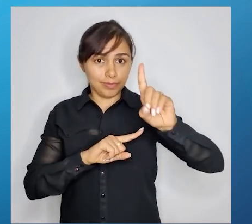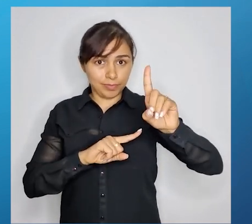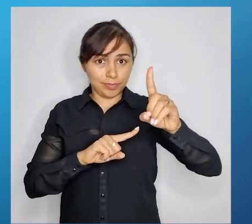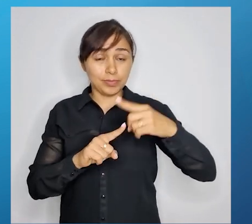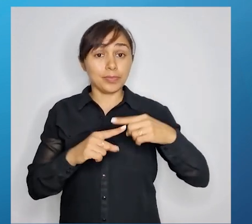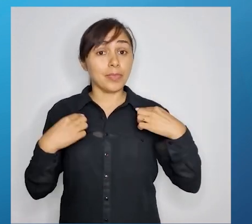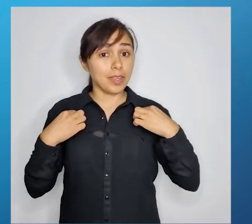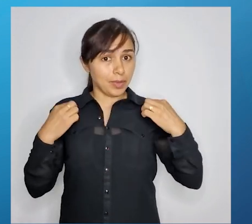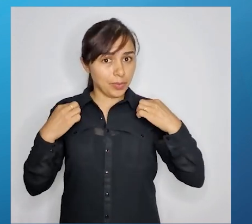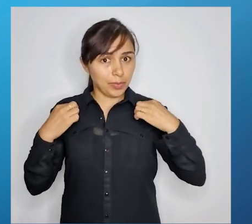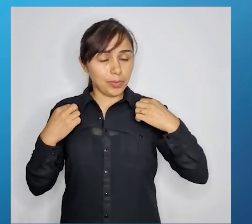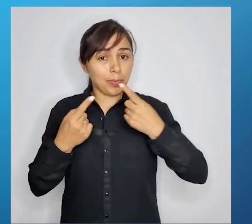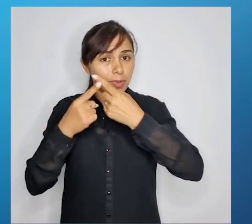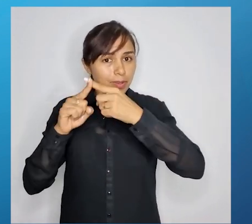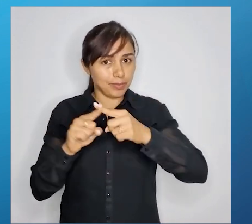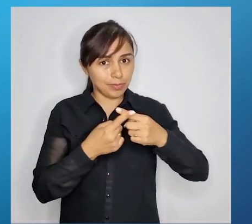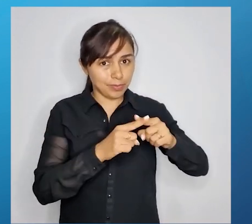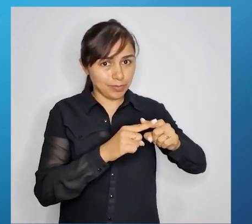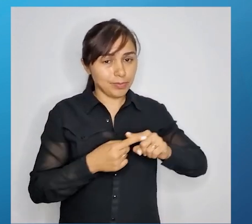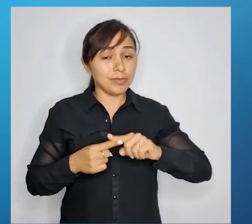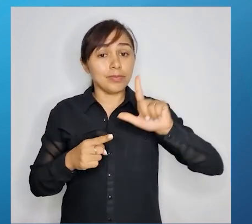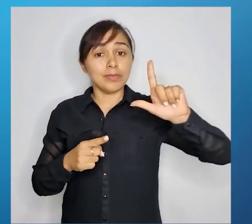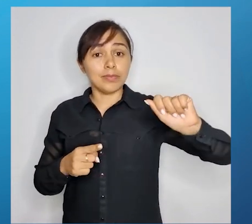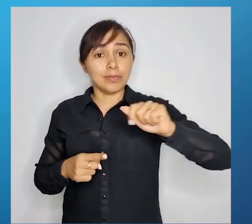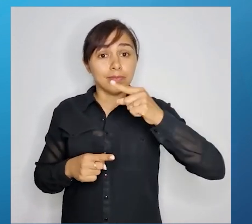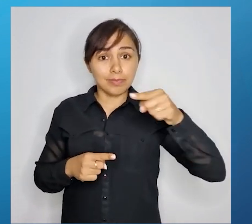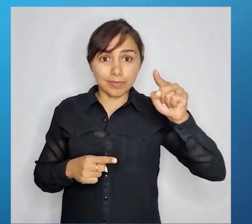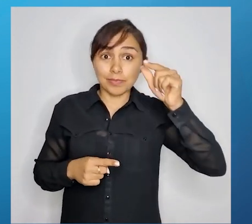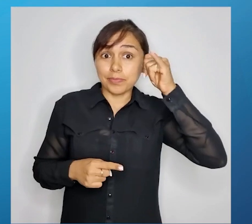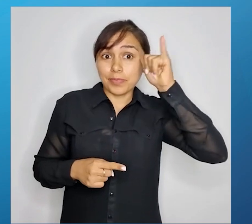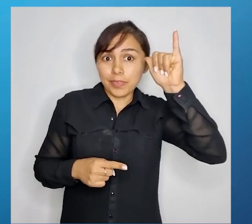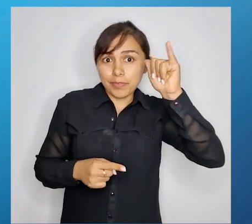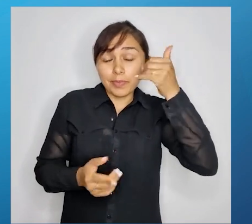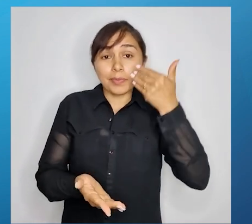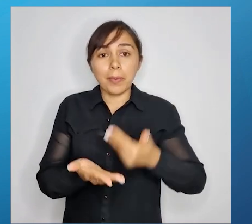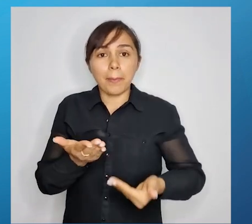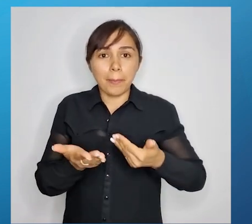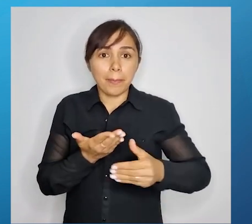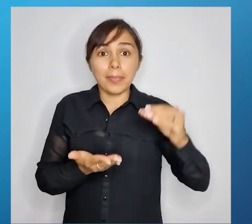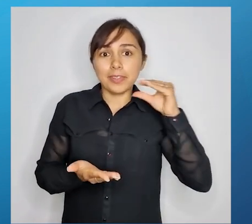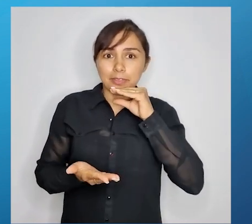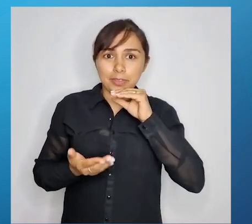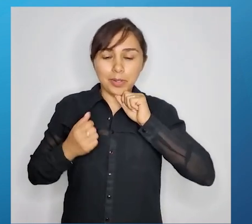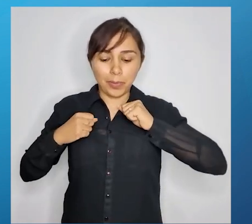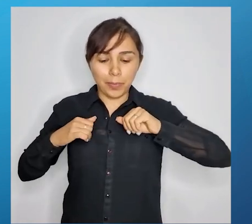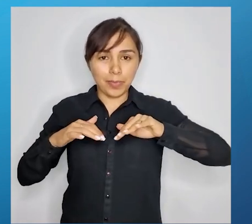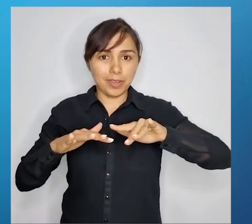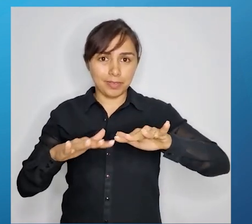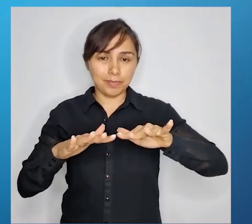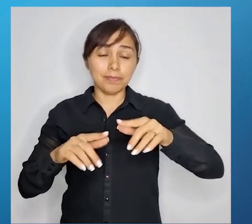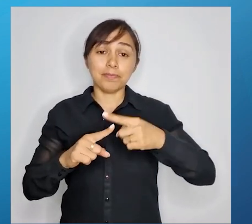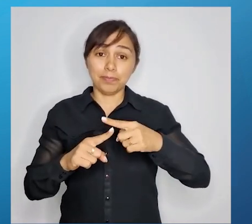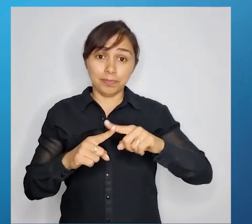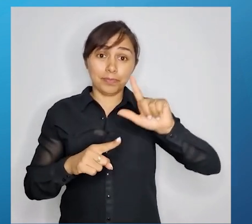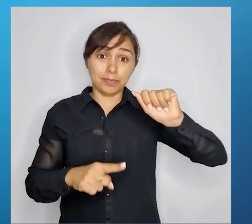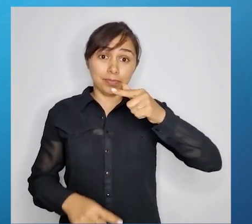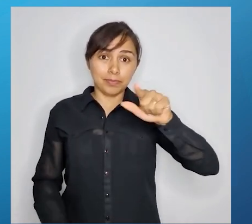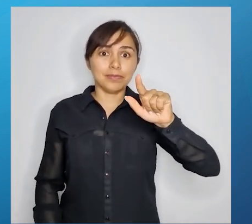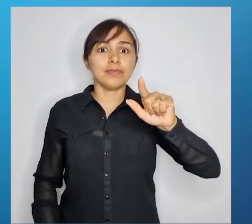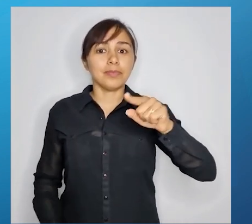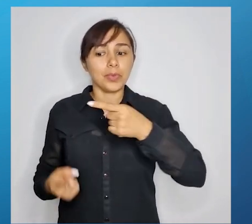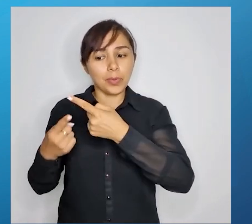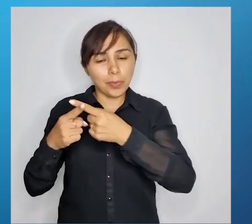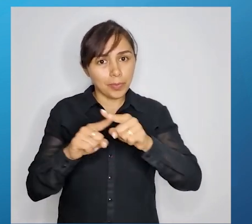roupas de lã são utilizadas porque evitam a perda de calor do corpo para o meio externo. Isso ocorre porque a lã possui espaços